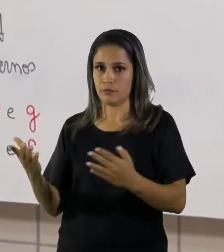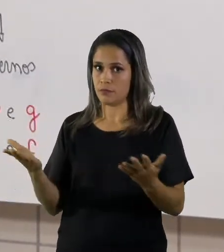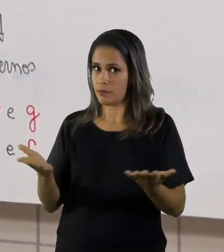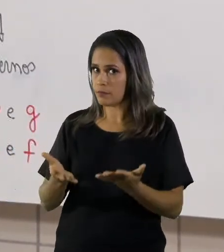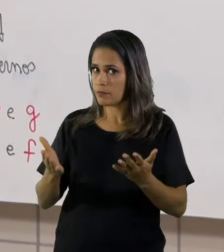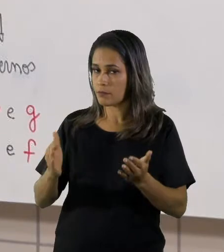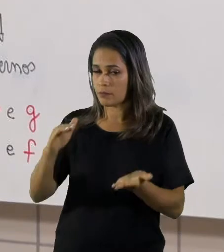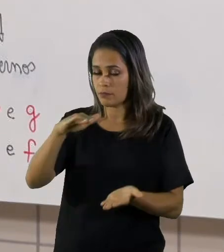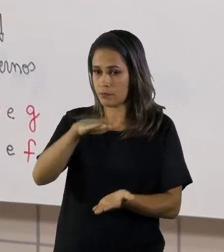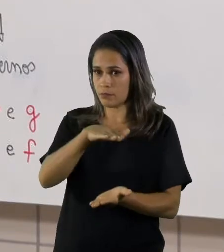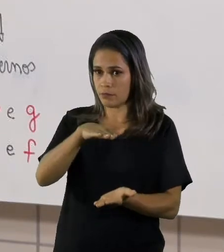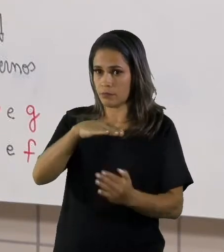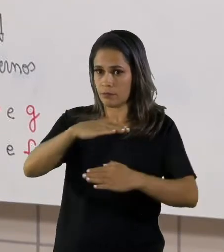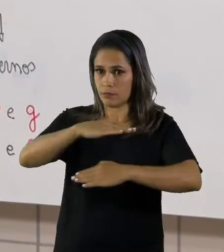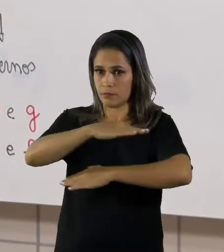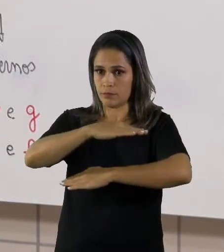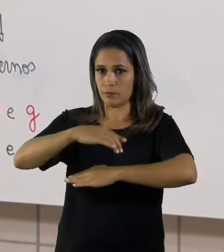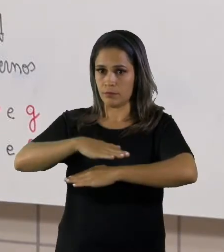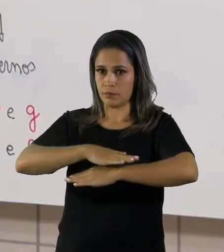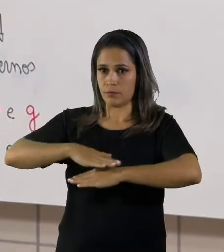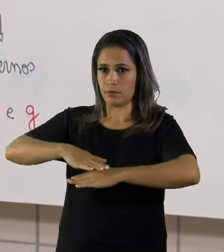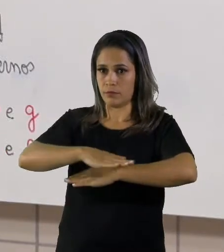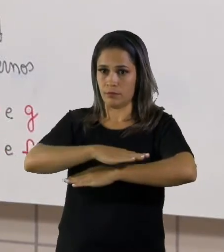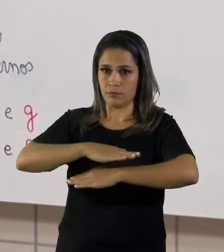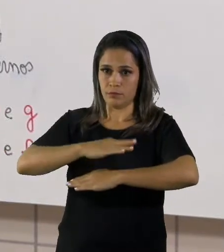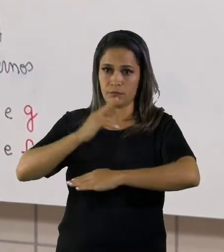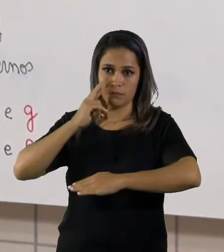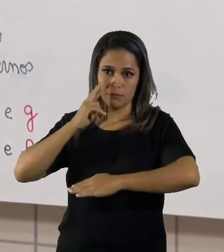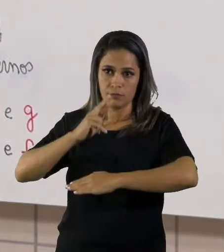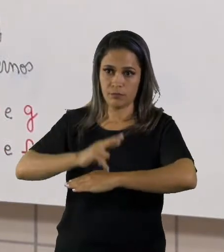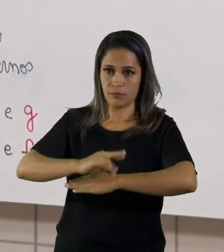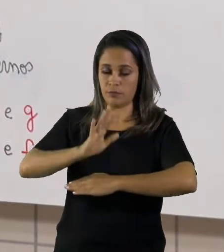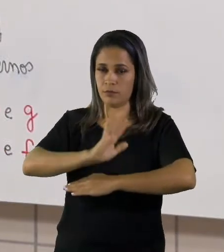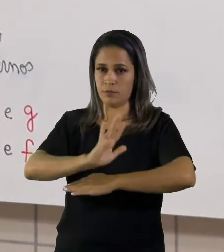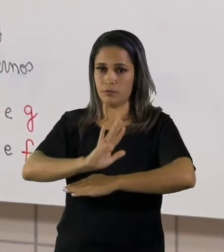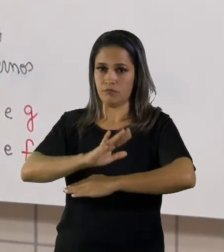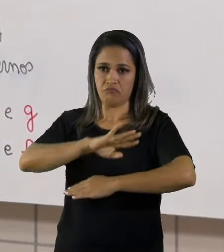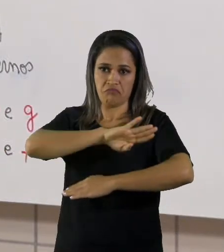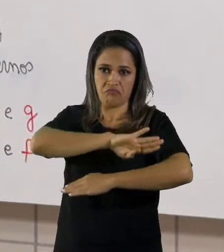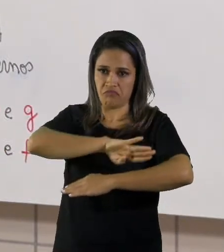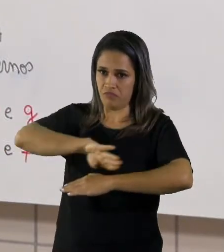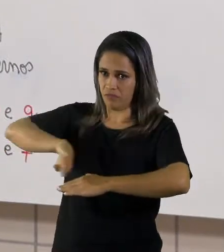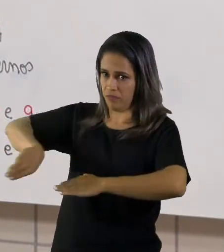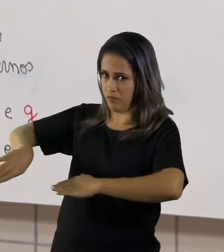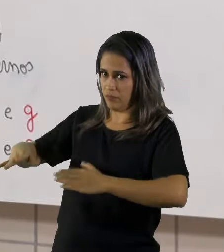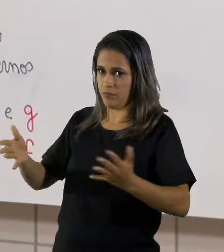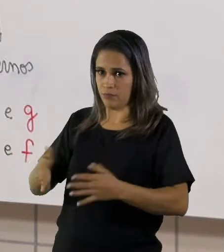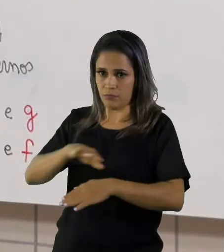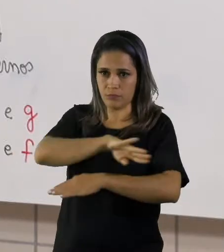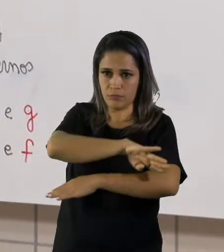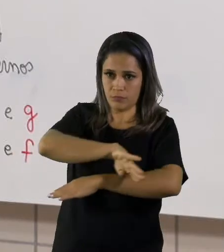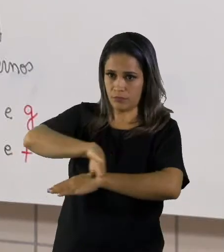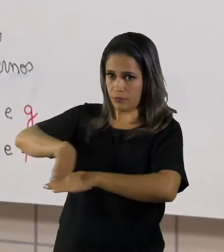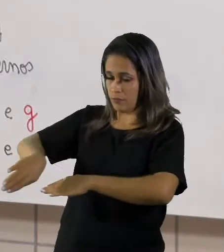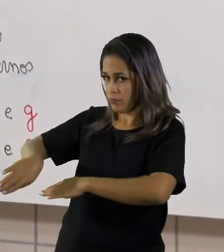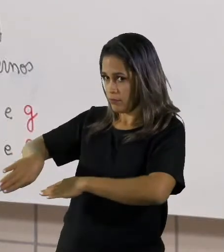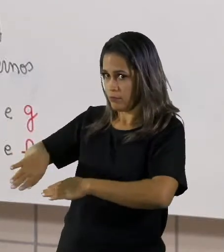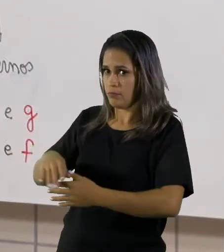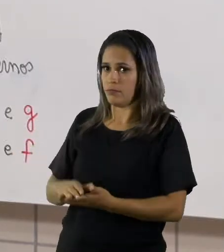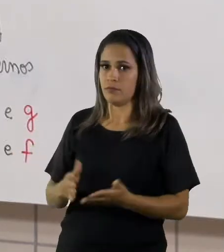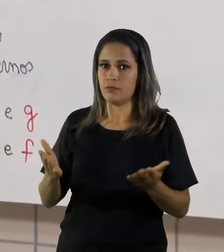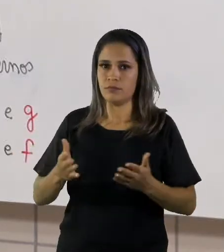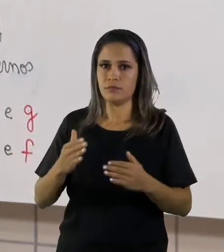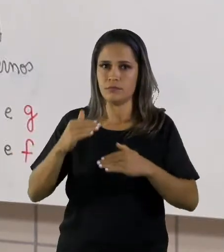os ângulos do centro como referência. É como se eles não existissem nesse momento. Tranquilo? Vou